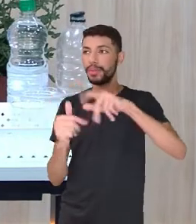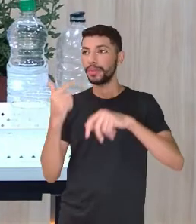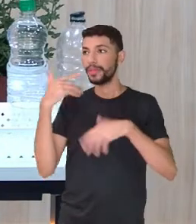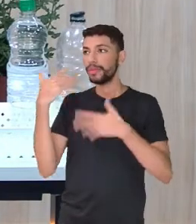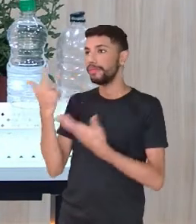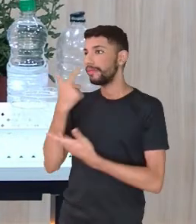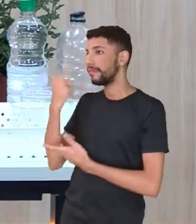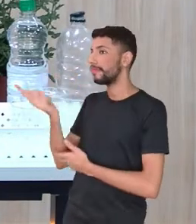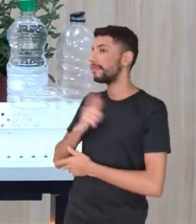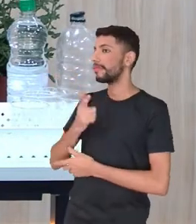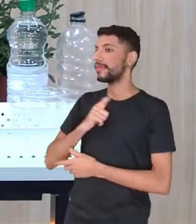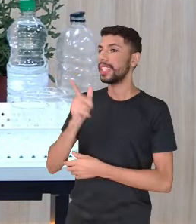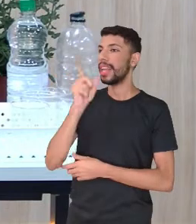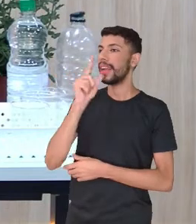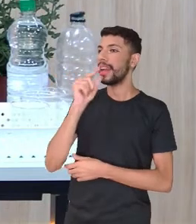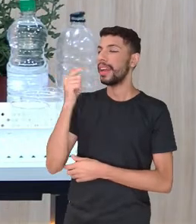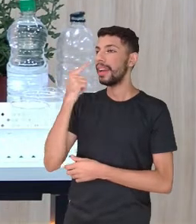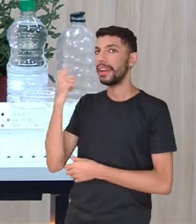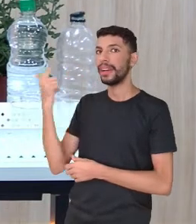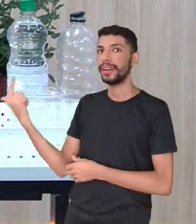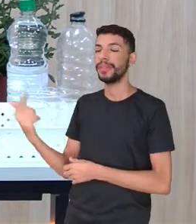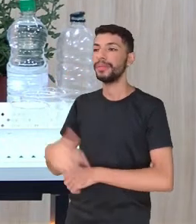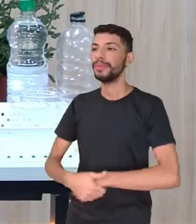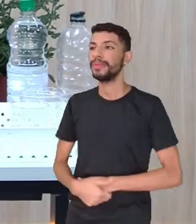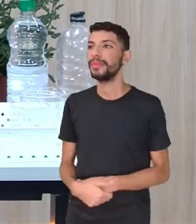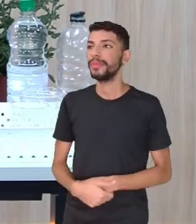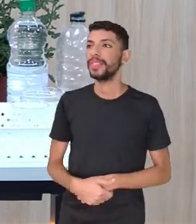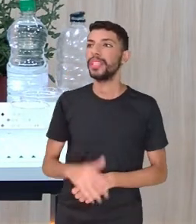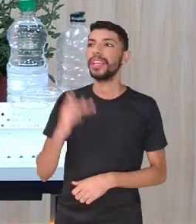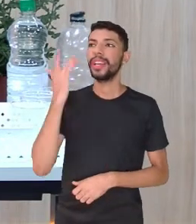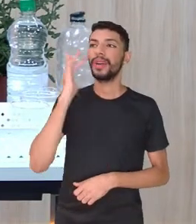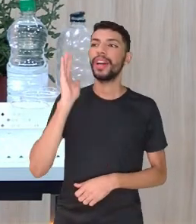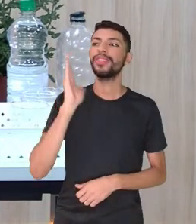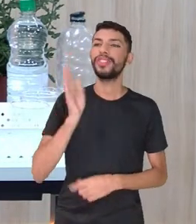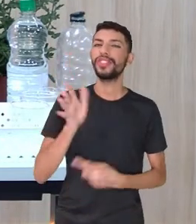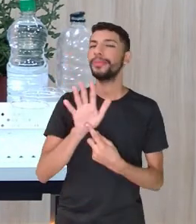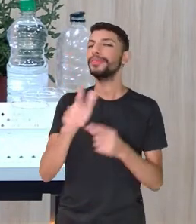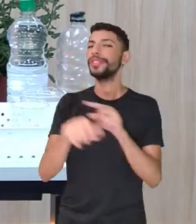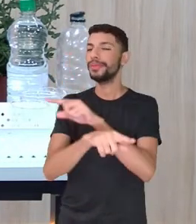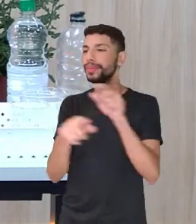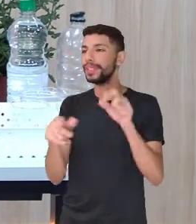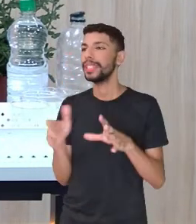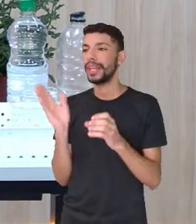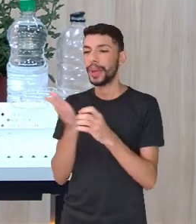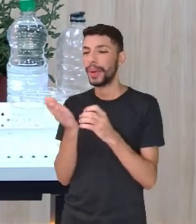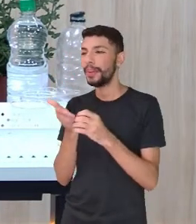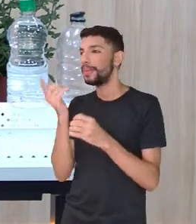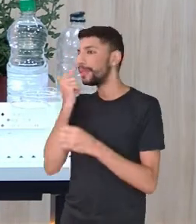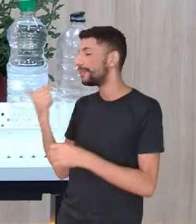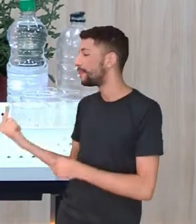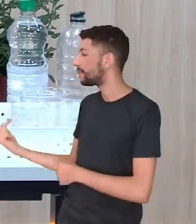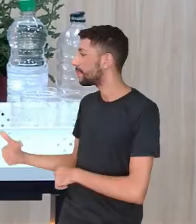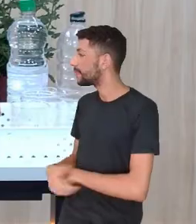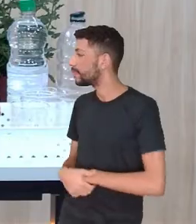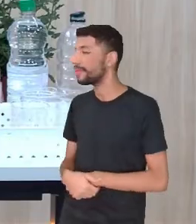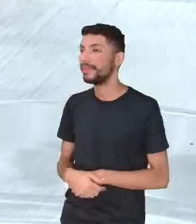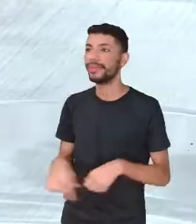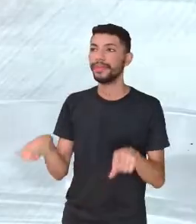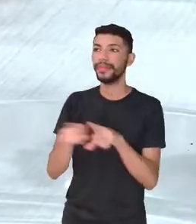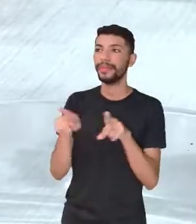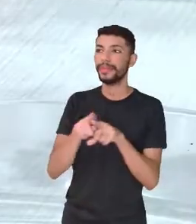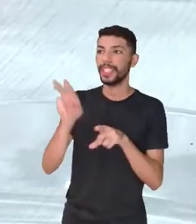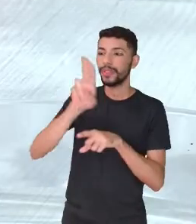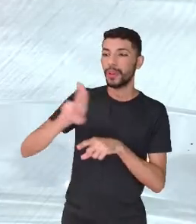vou colocar aqui água nesse becker, que eu acho que eu já apresentei a vocês. Eu vou pegar aqui